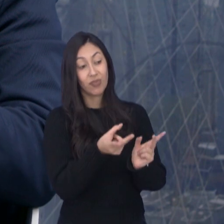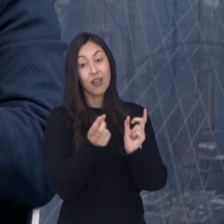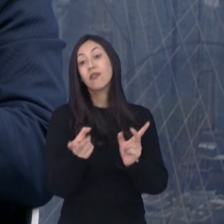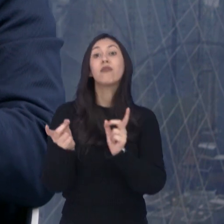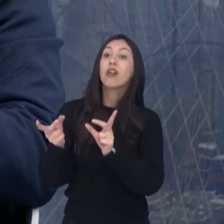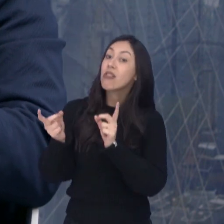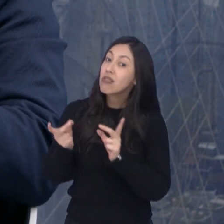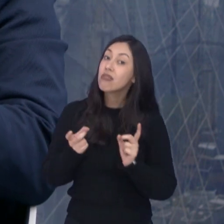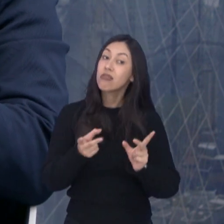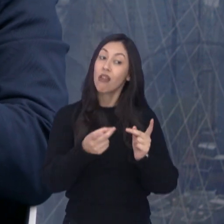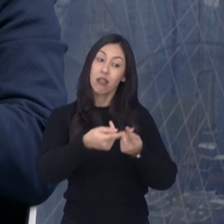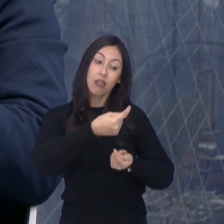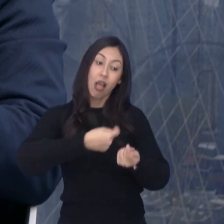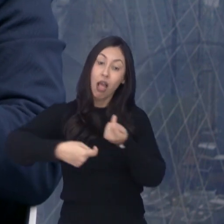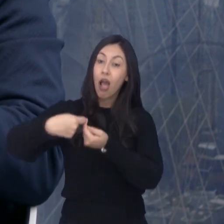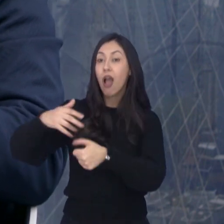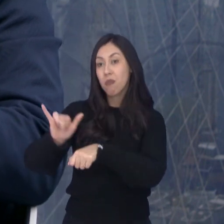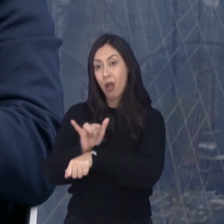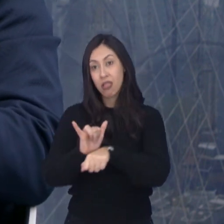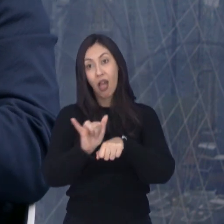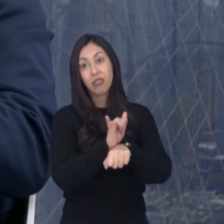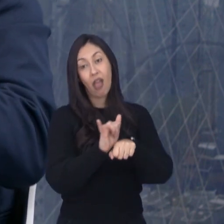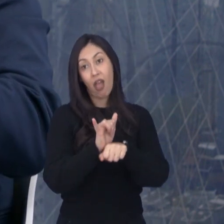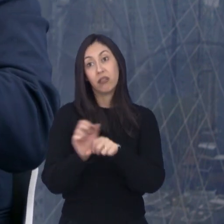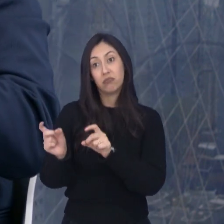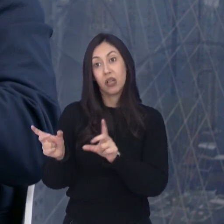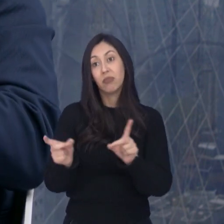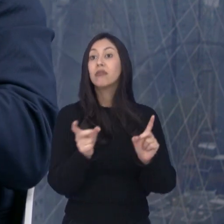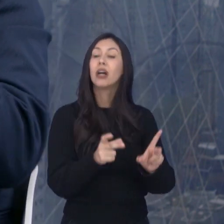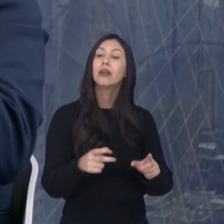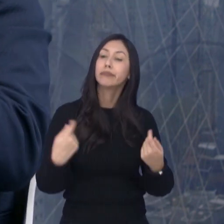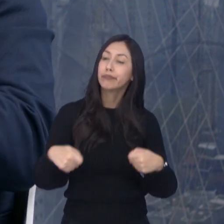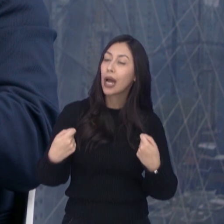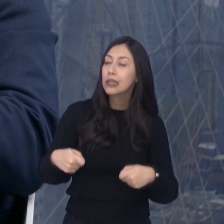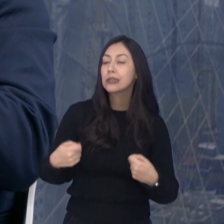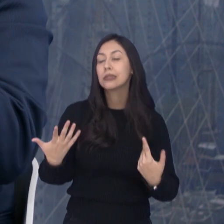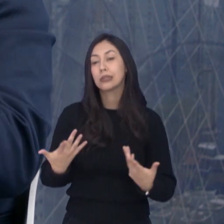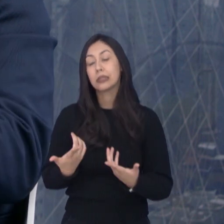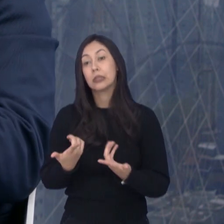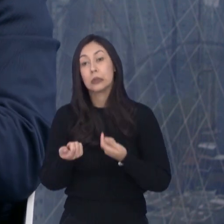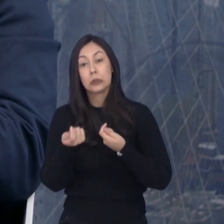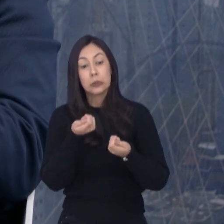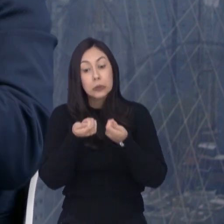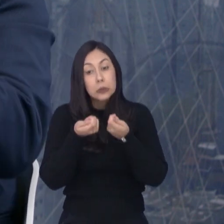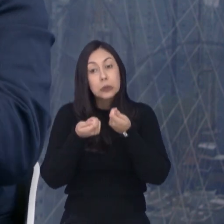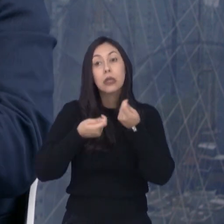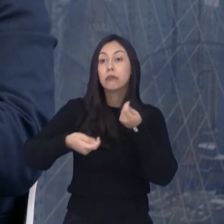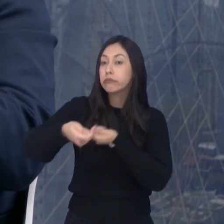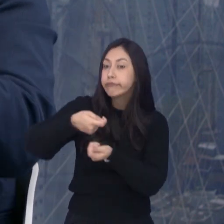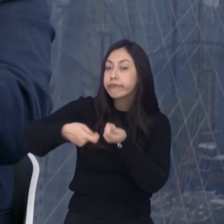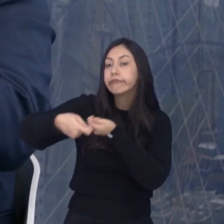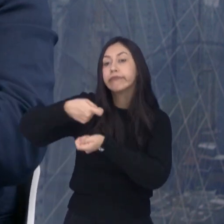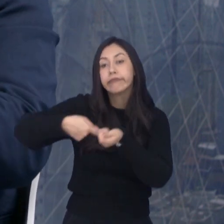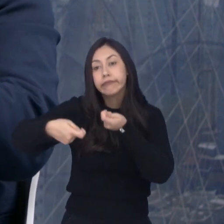público-alvo que eu tenho. Então eu consigo entregar mais. E aí envolve conceitos de gestão, de empresa mesmo, administração